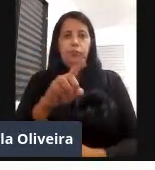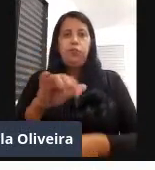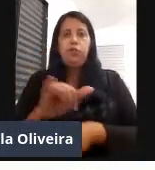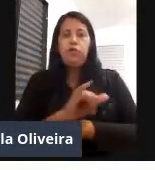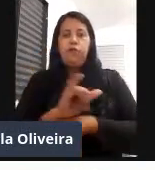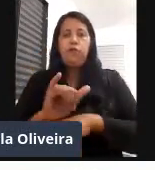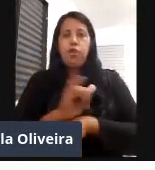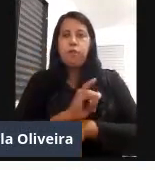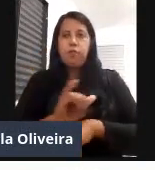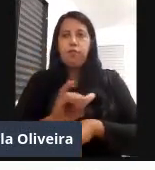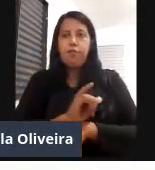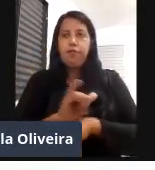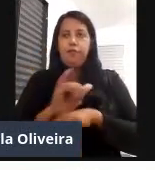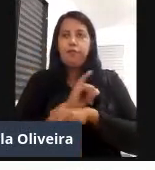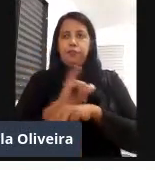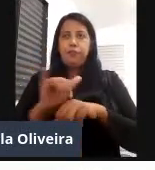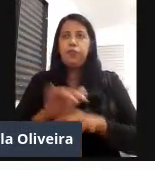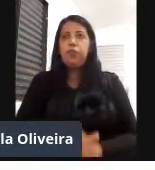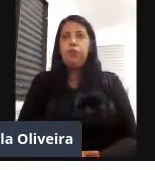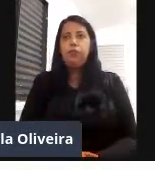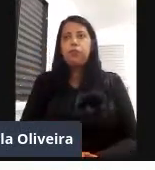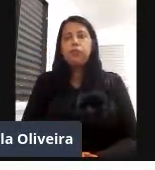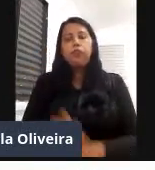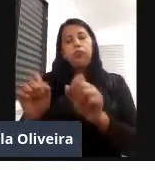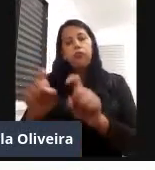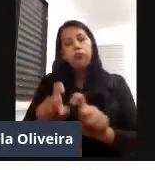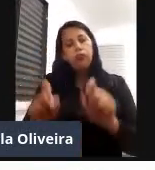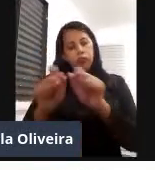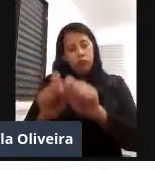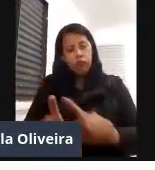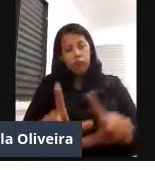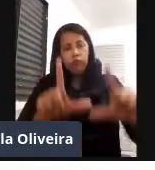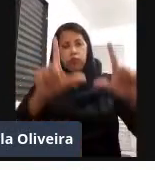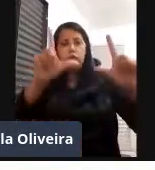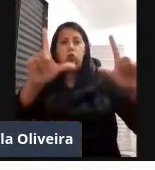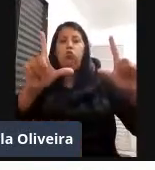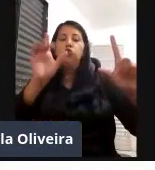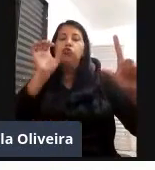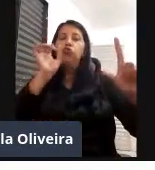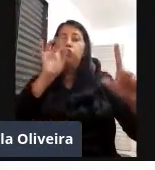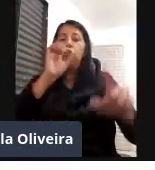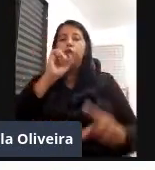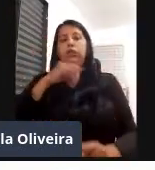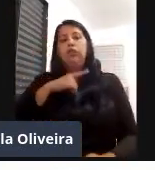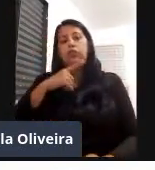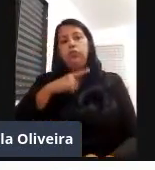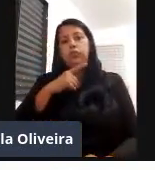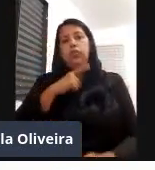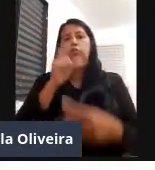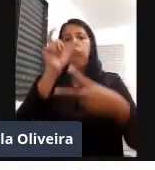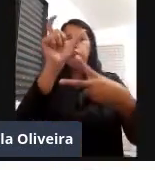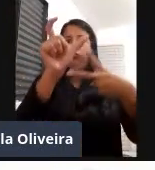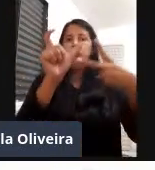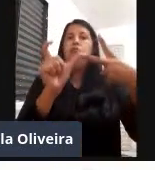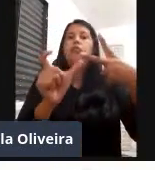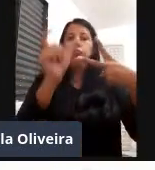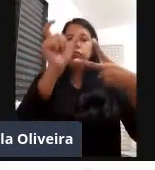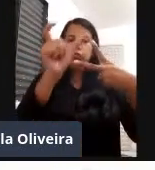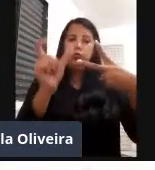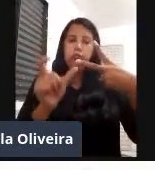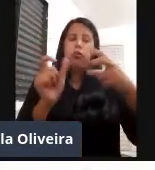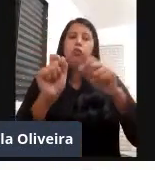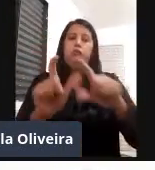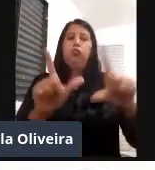Então, o computador ele só vai trazer para mim aqueles materiais que têm os dois termos. Então, a gente